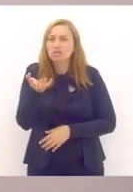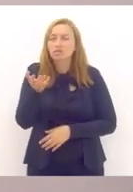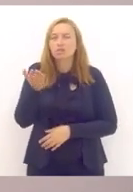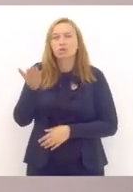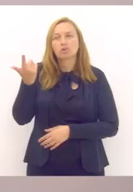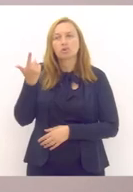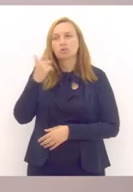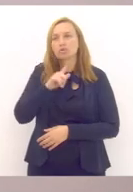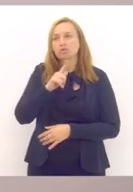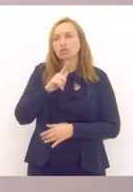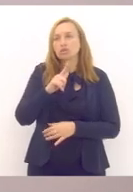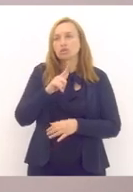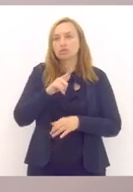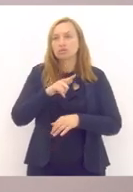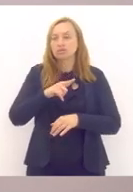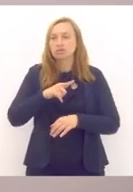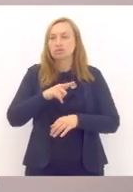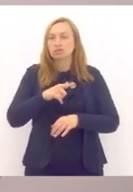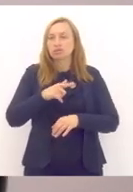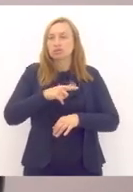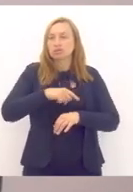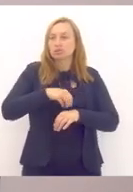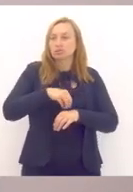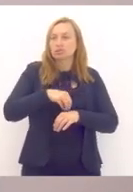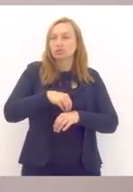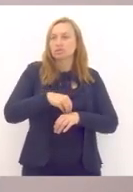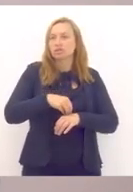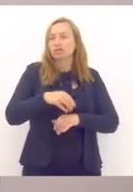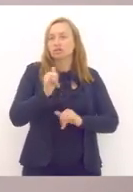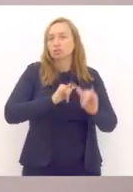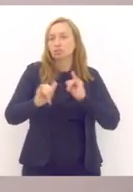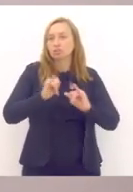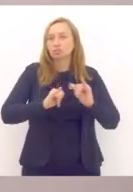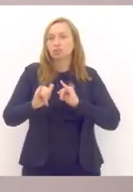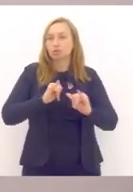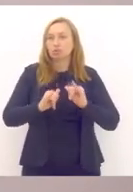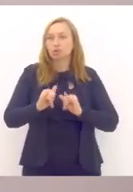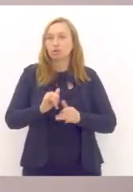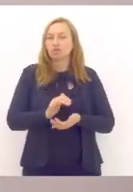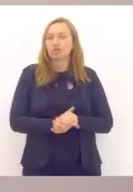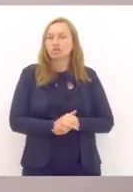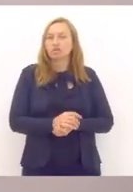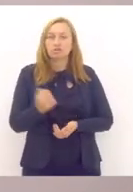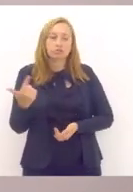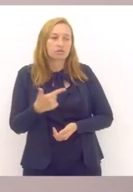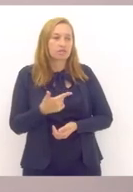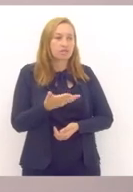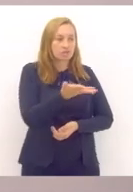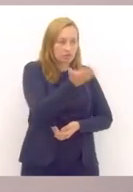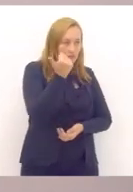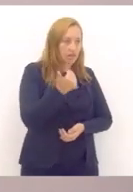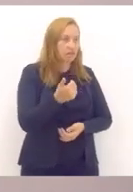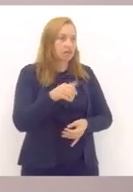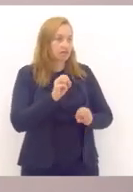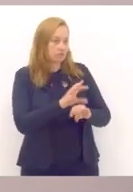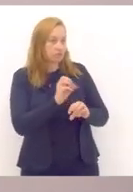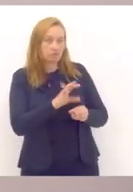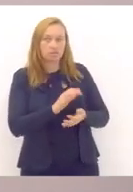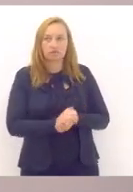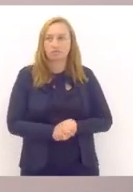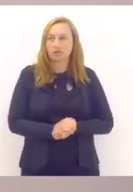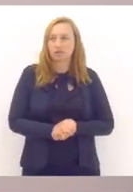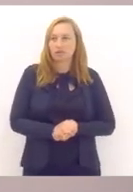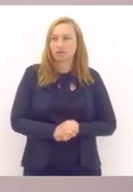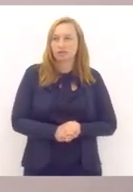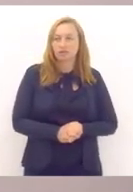gerando informação até para vocês serem muito mais capazes de chamar aqui. Educação, vem cá. Foi